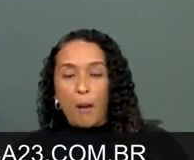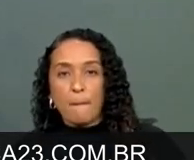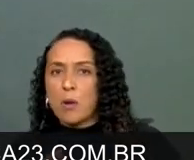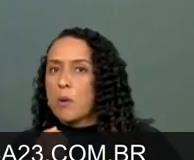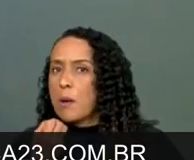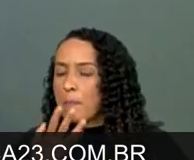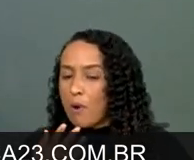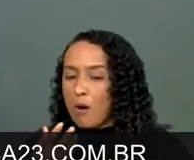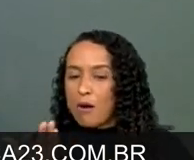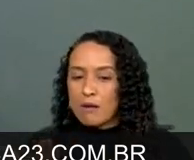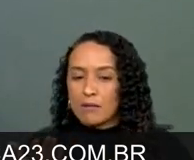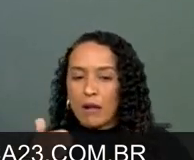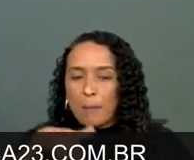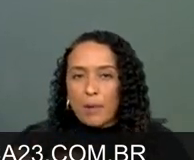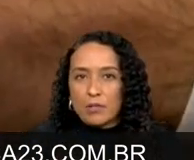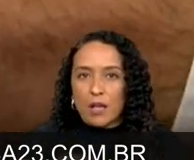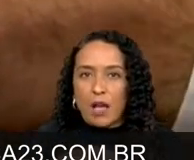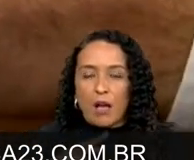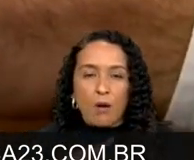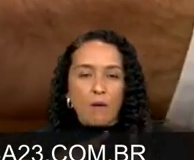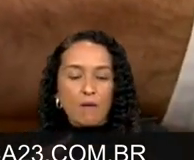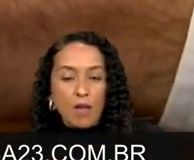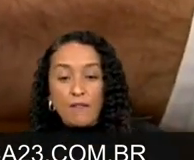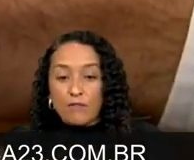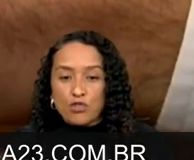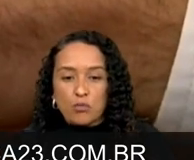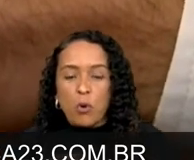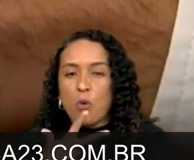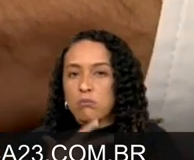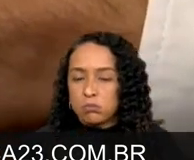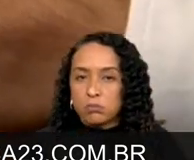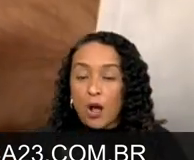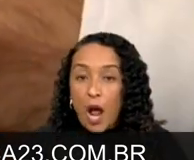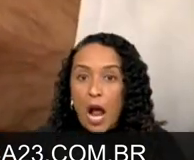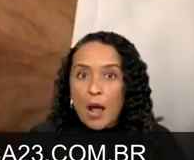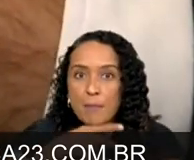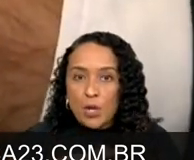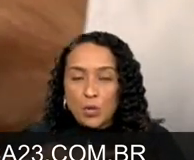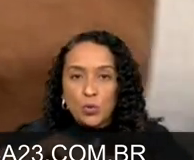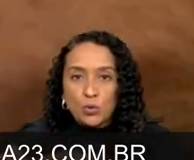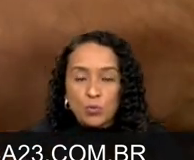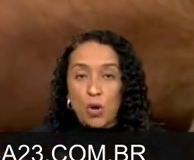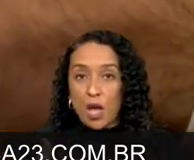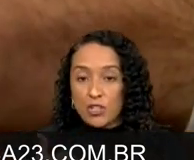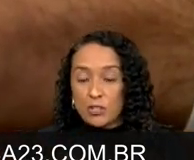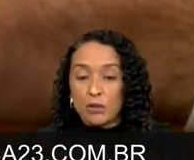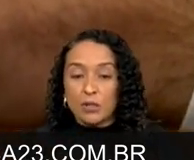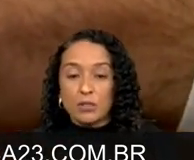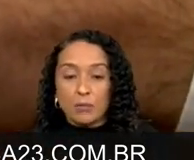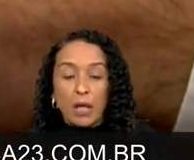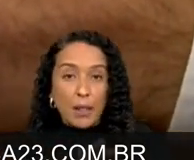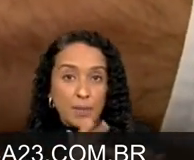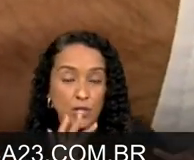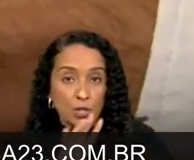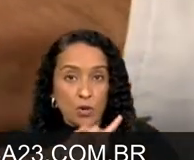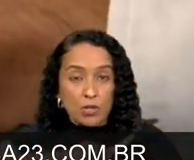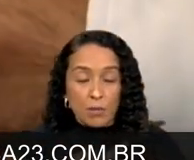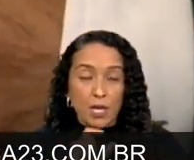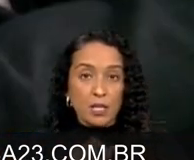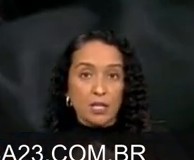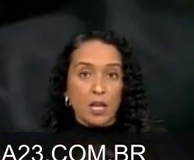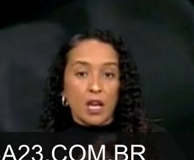bom nas apostas online de futebol. Ele acertou o campeão da Copa do Mundo, a Argentina, e da Libertadores da América, o